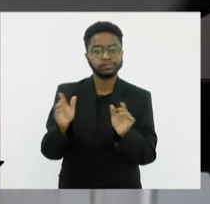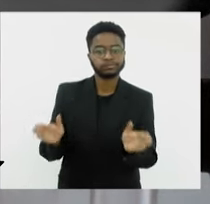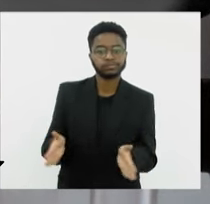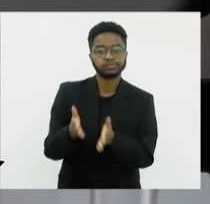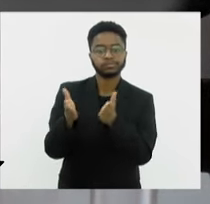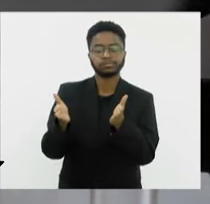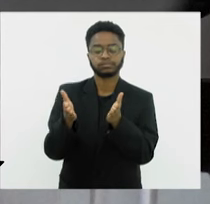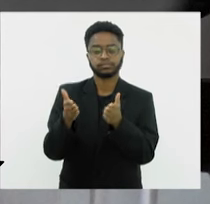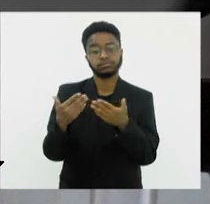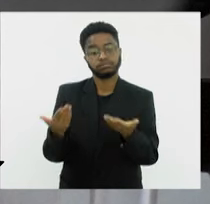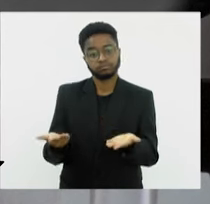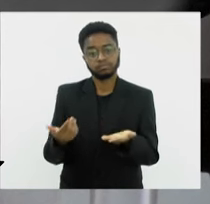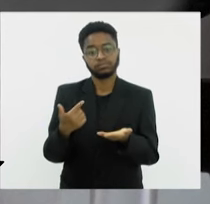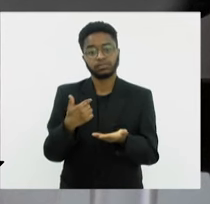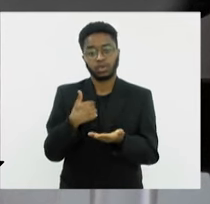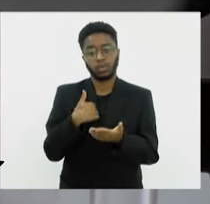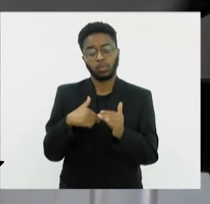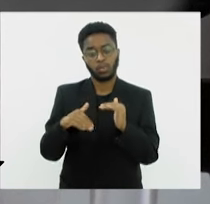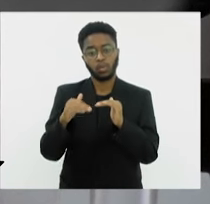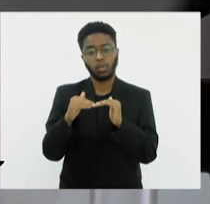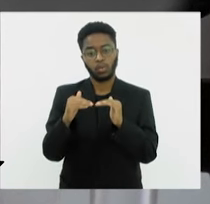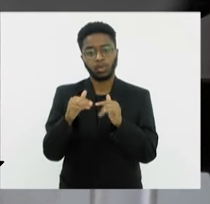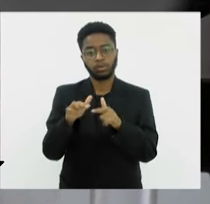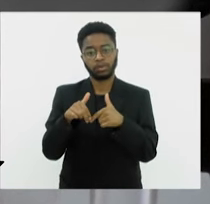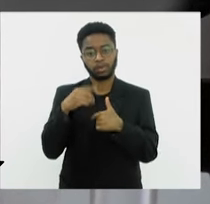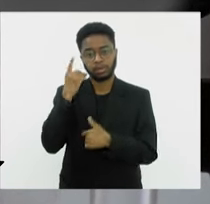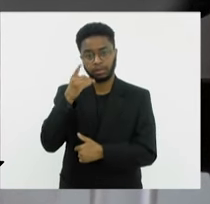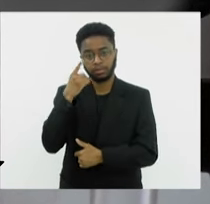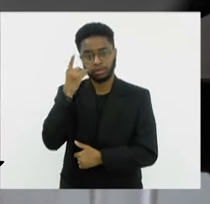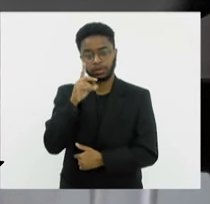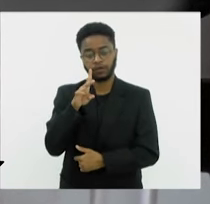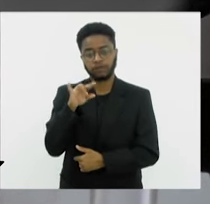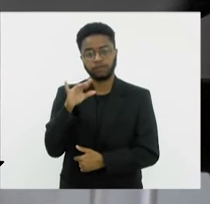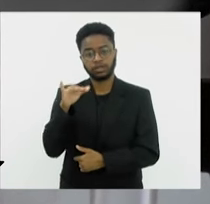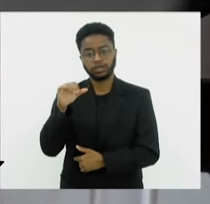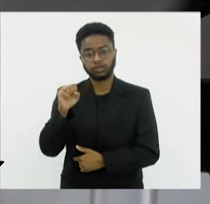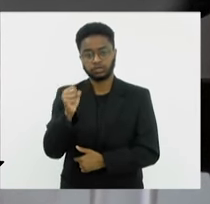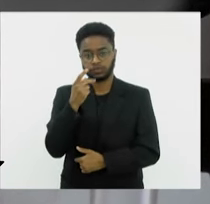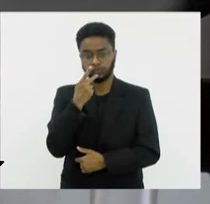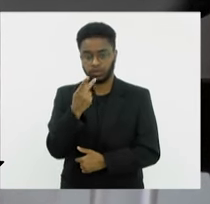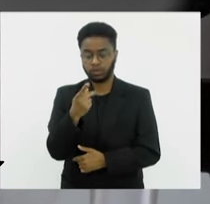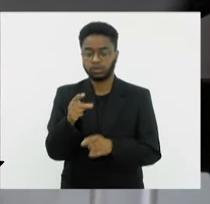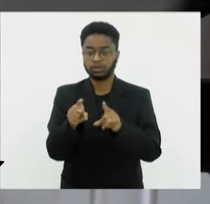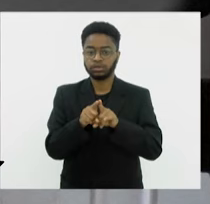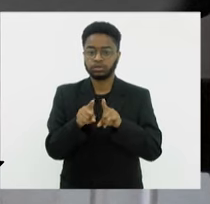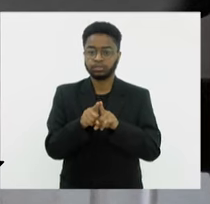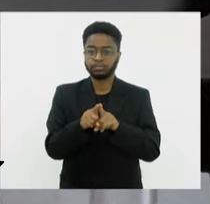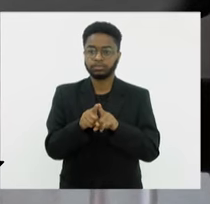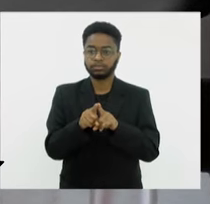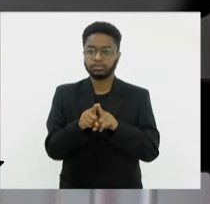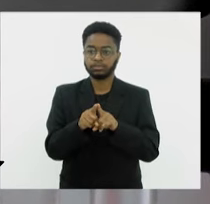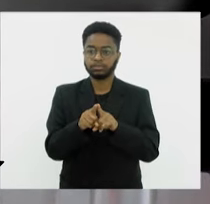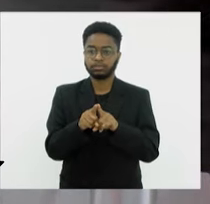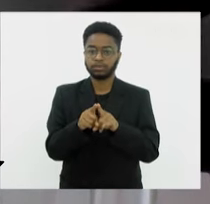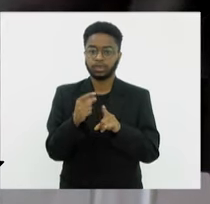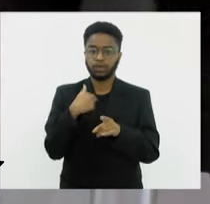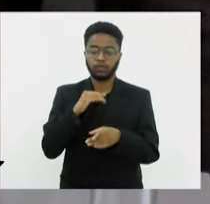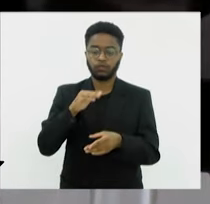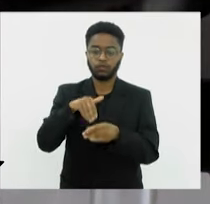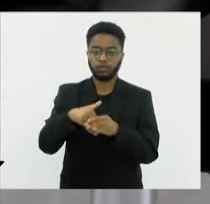Estou absolutamente convencido pela exposição do deputado Vinícius Cozzolino e estou aqui dando meu voto